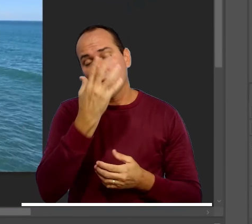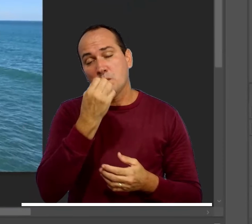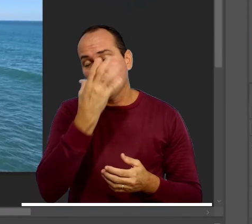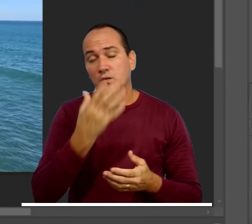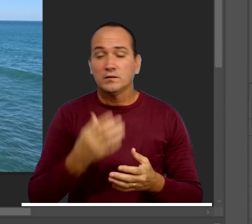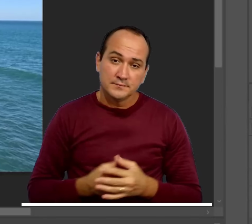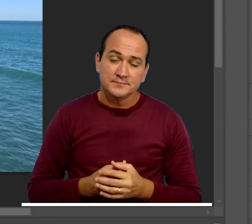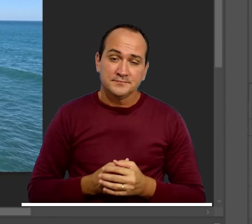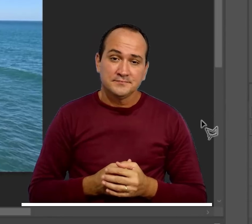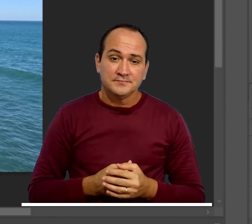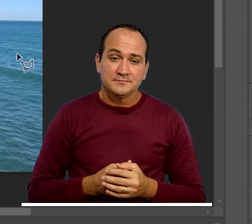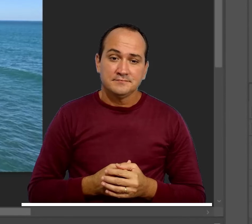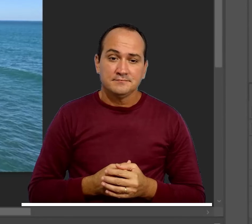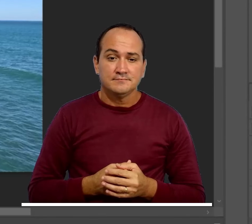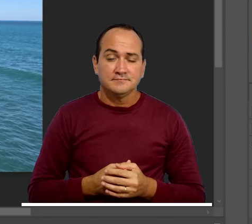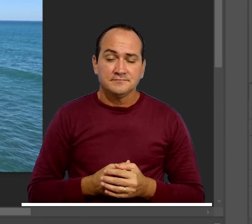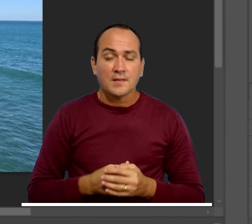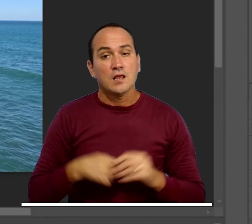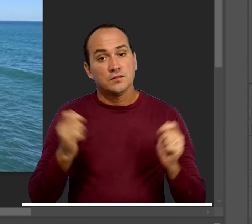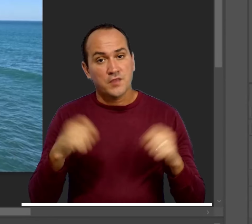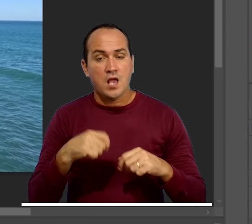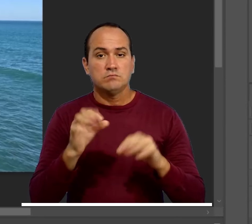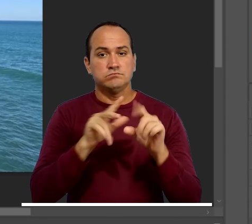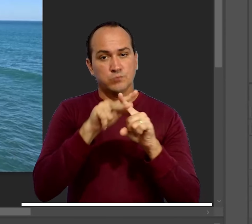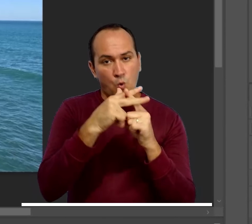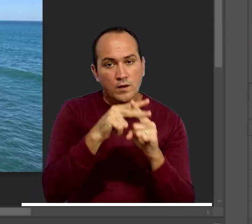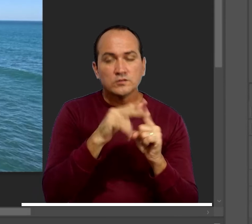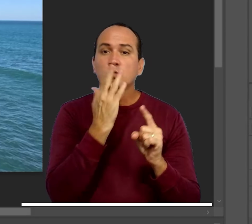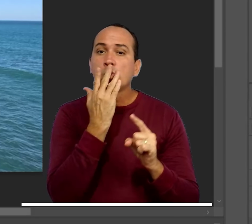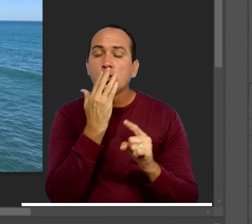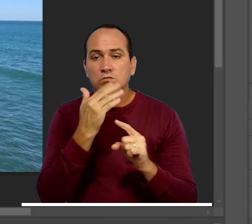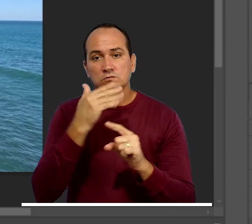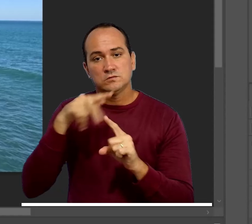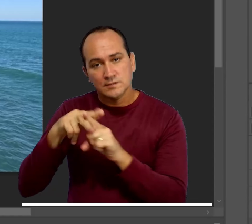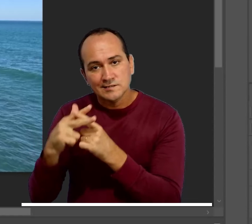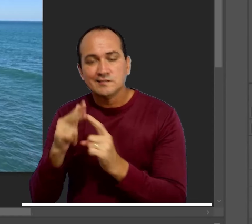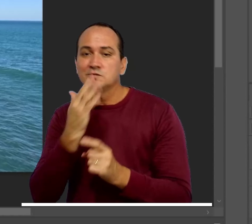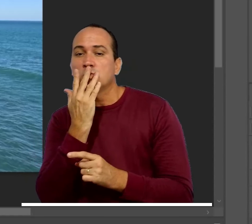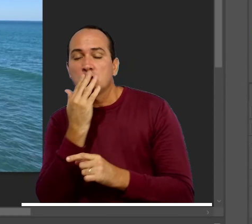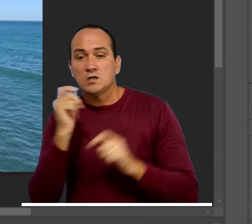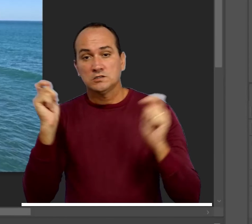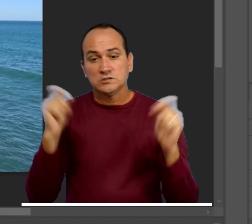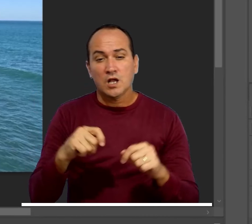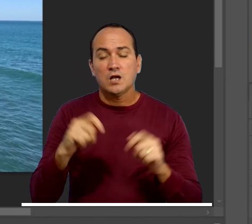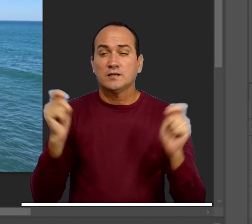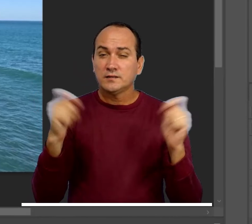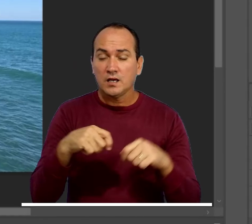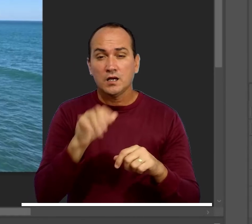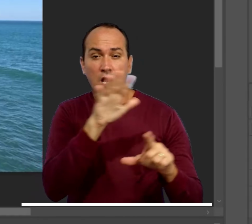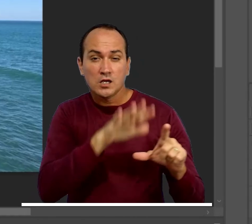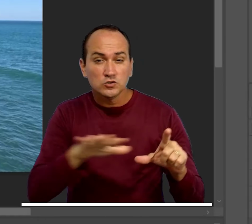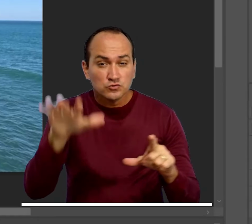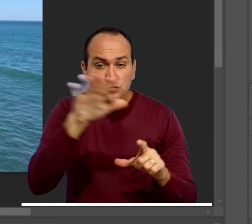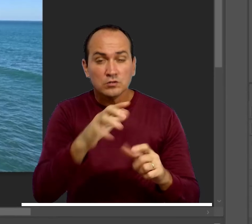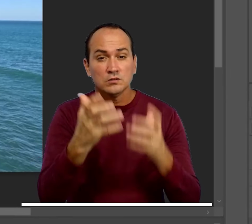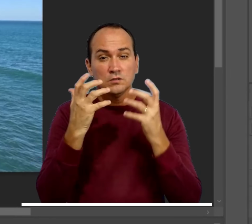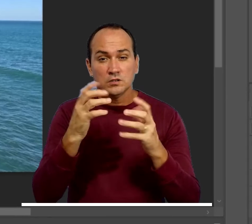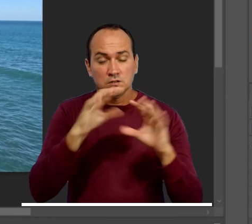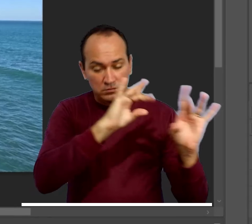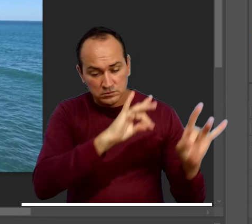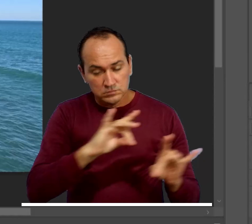ó, eu posso, como eu falei, fazer a correção de cor lá, mas aqui eu já teria então, ó, a região que eu